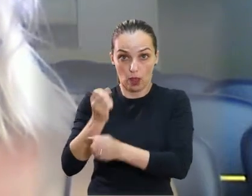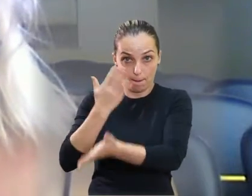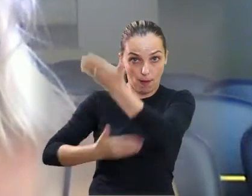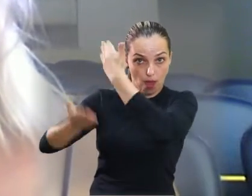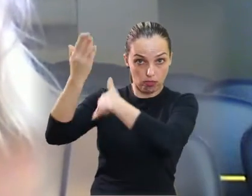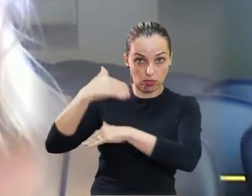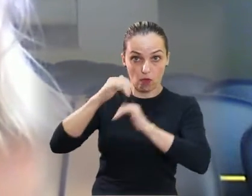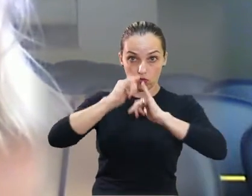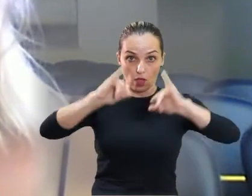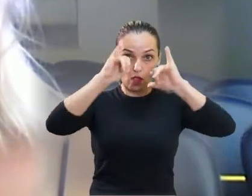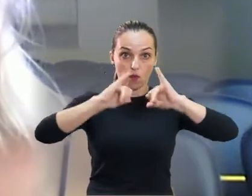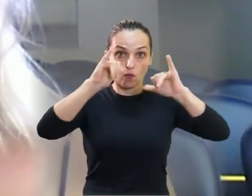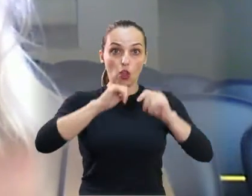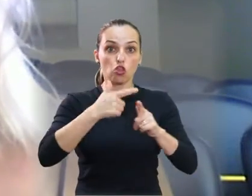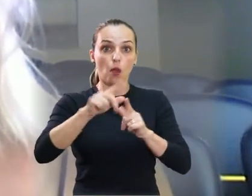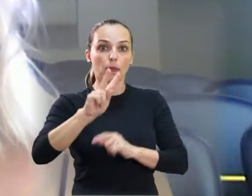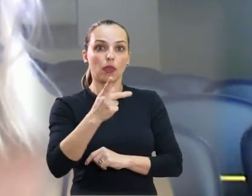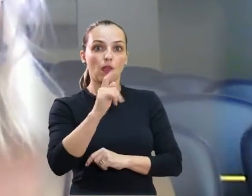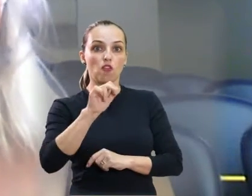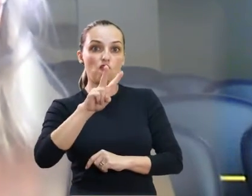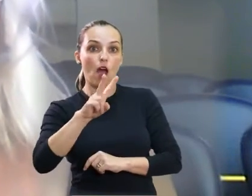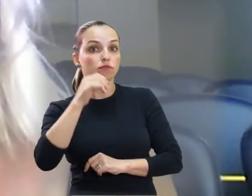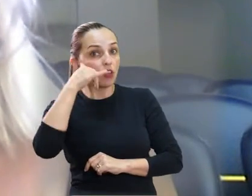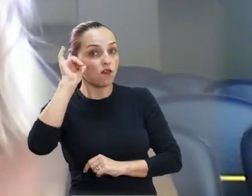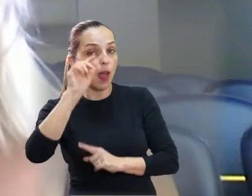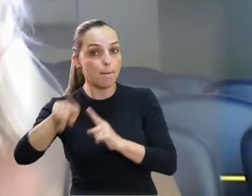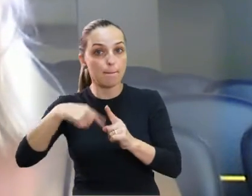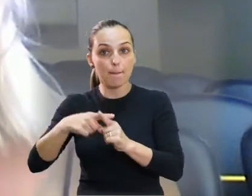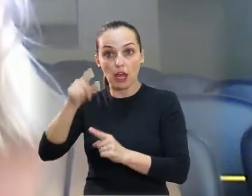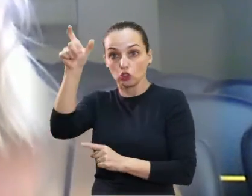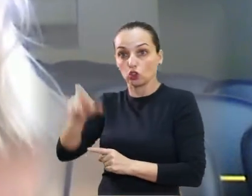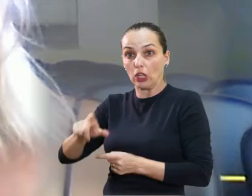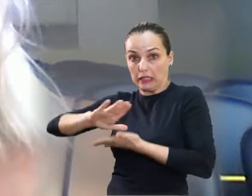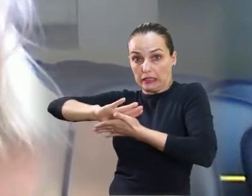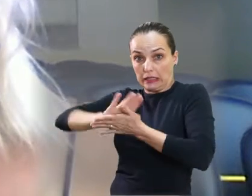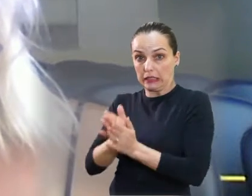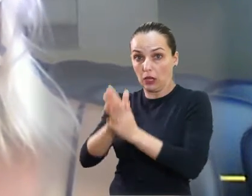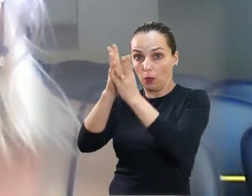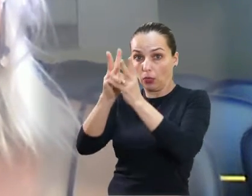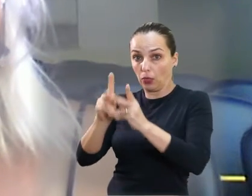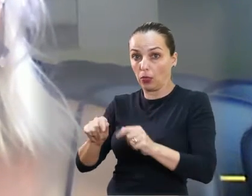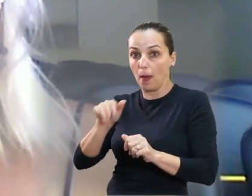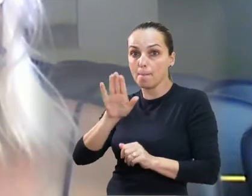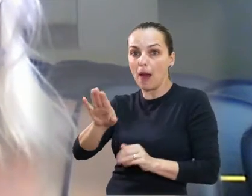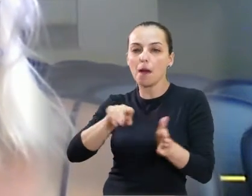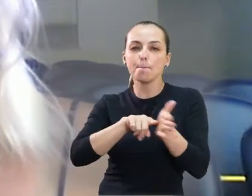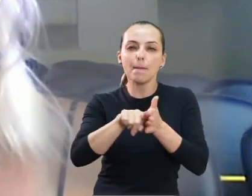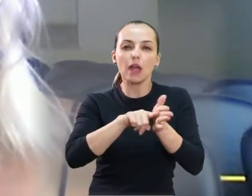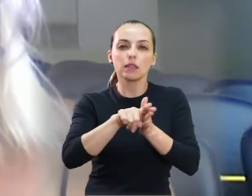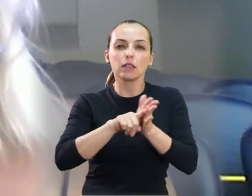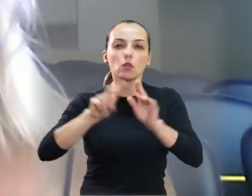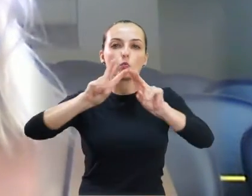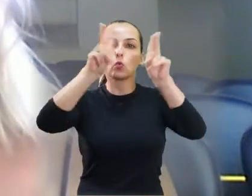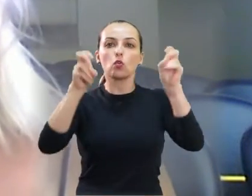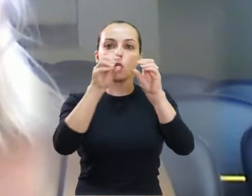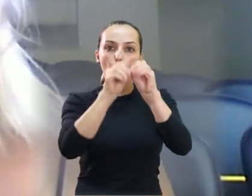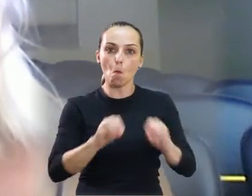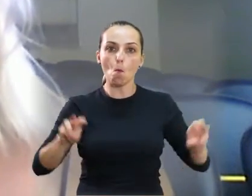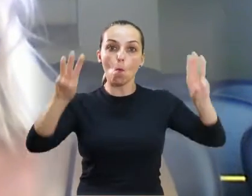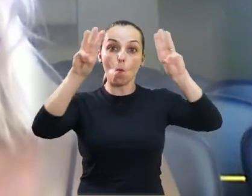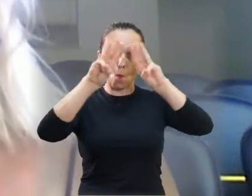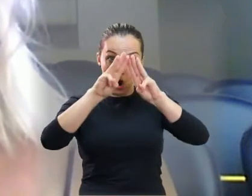ao preconceito em relação ao HIV foram intensificadas. Porém, de acordo com dados divulgados pelo Programa Conjunto da ONU